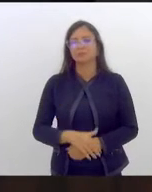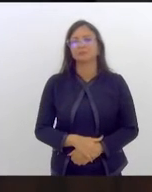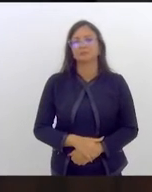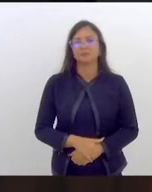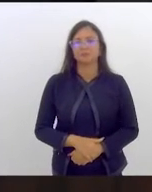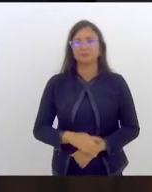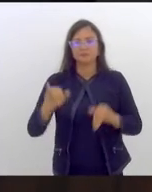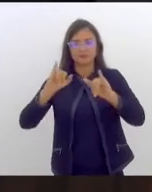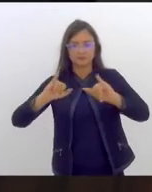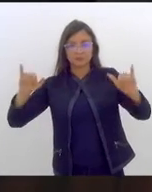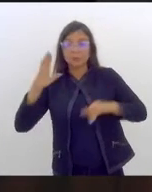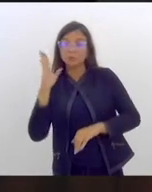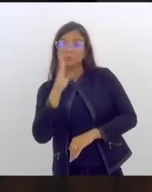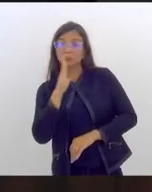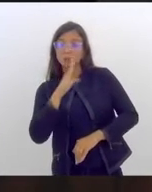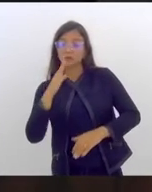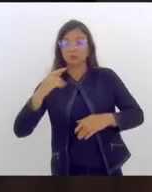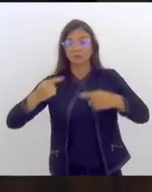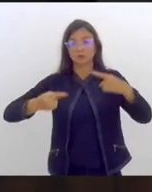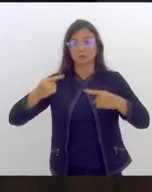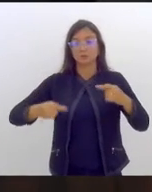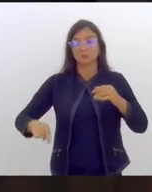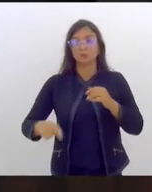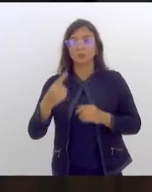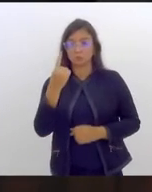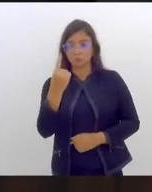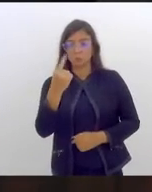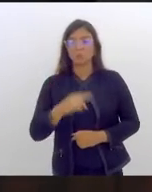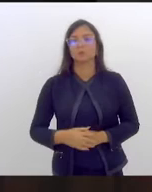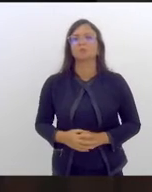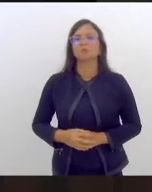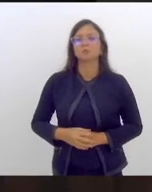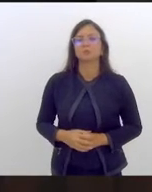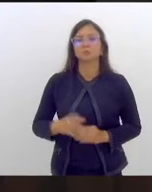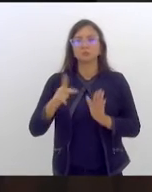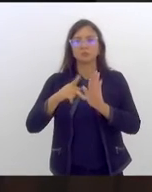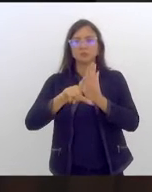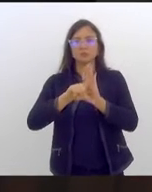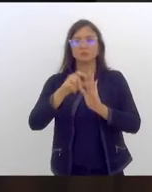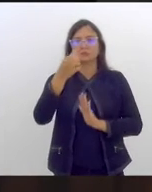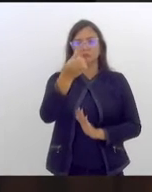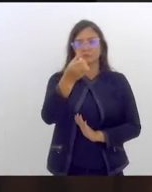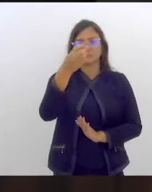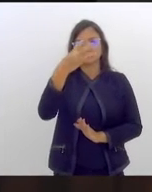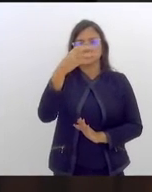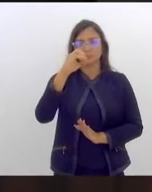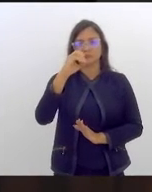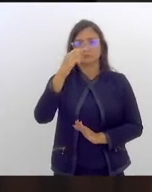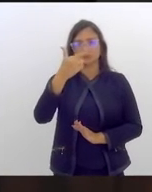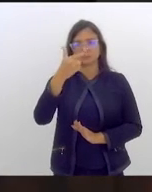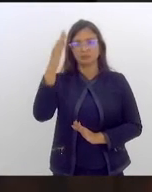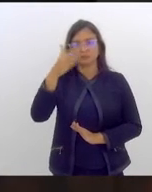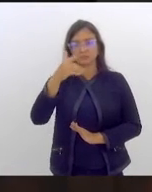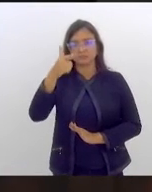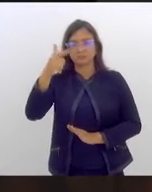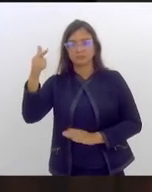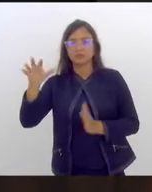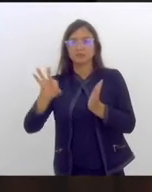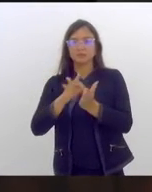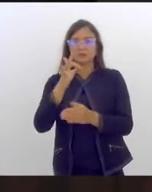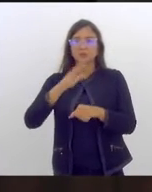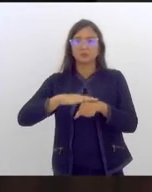anuncia o regime de urgência e discussão única projeto de lei número 6302 de 22 autorizo deputados Eurico Júnior